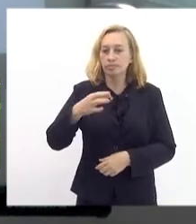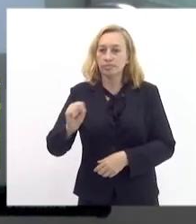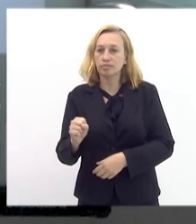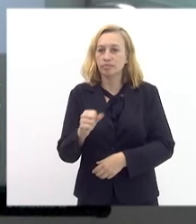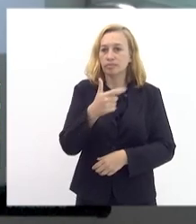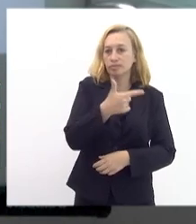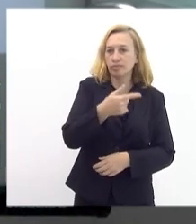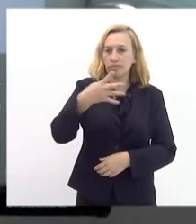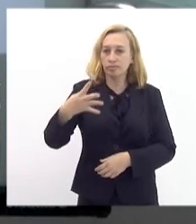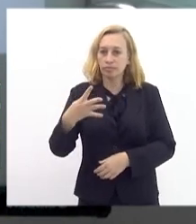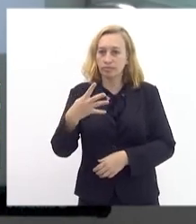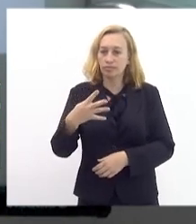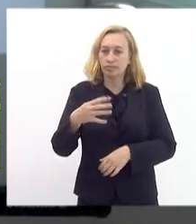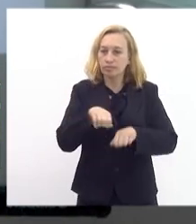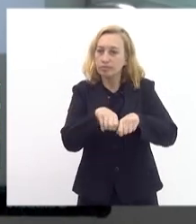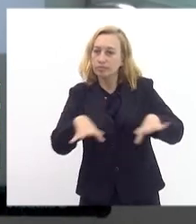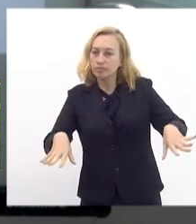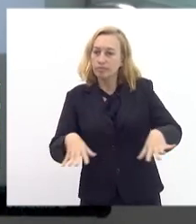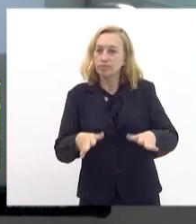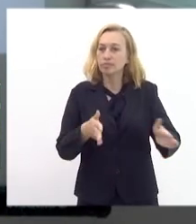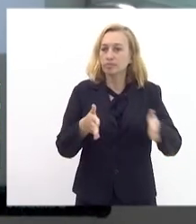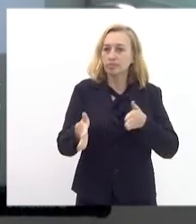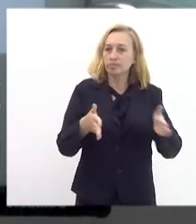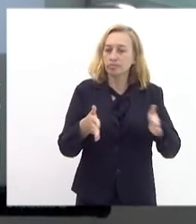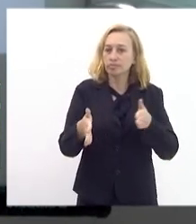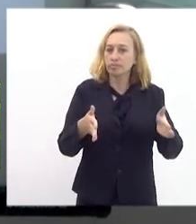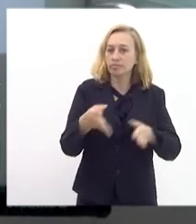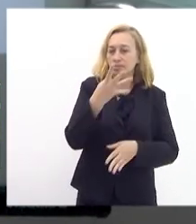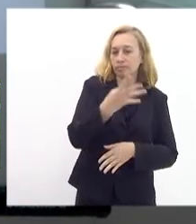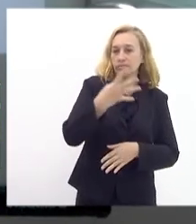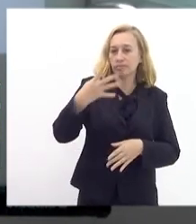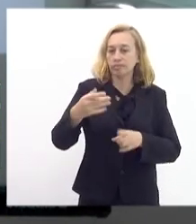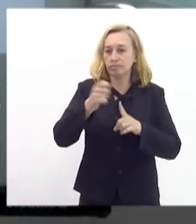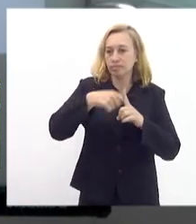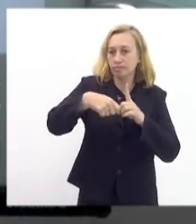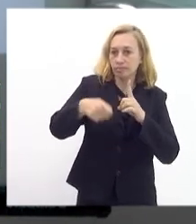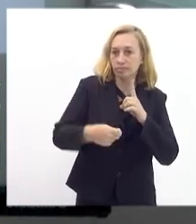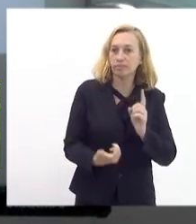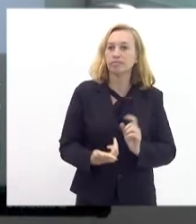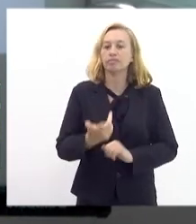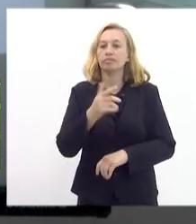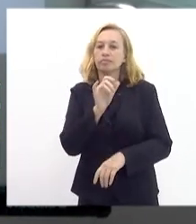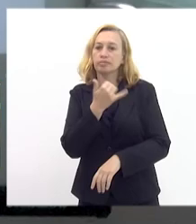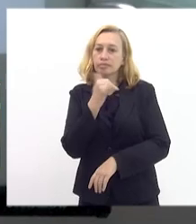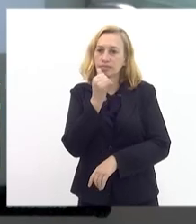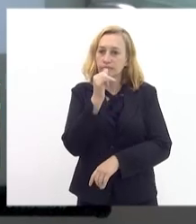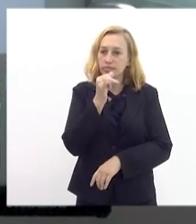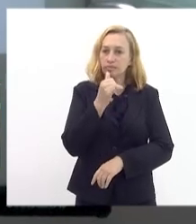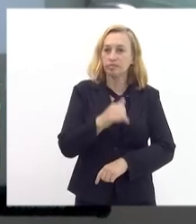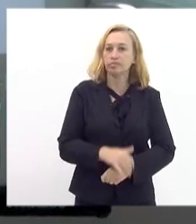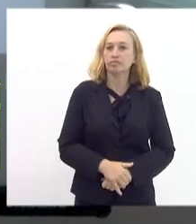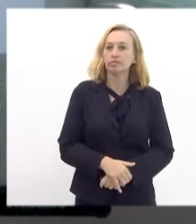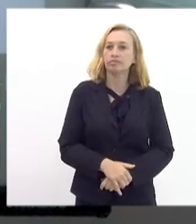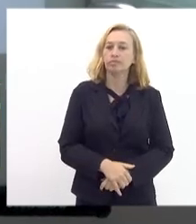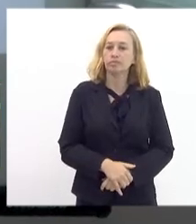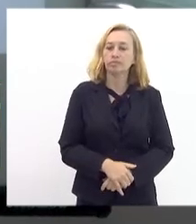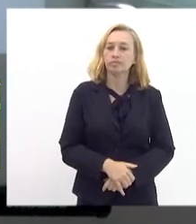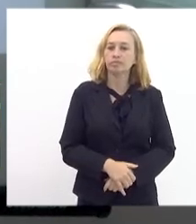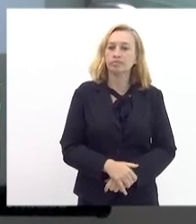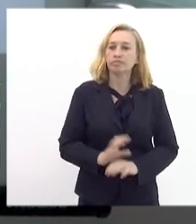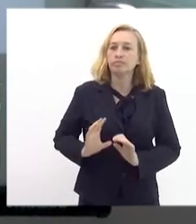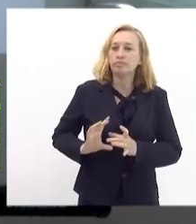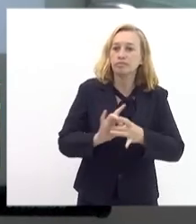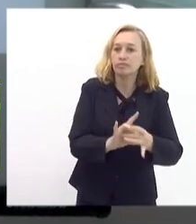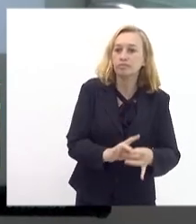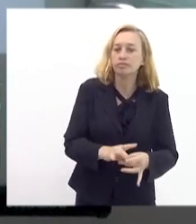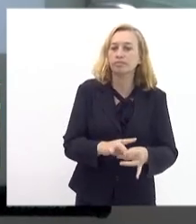24 para fornecer energia durante o período de quarenta e quatro meses essa energia ela faz ela é